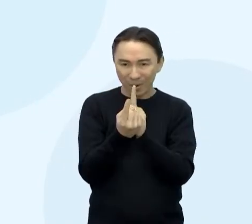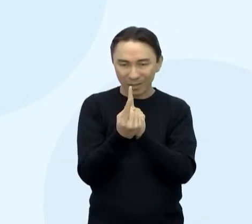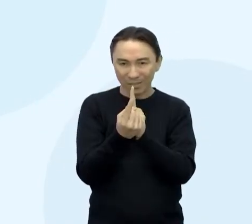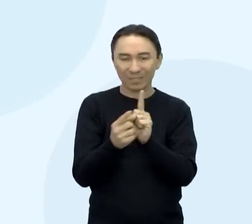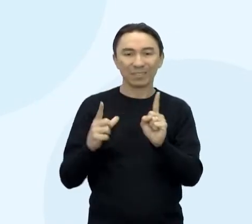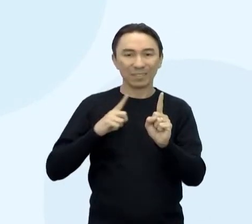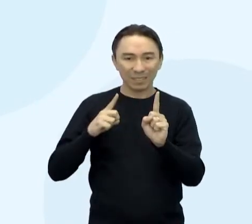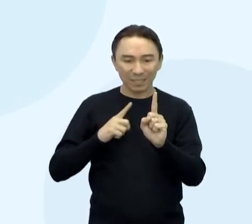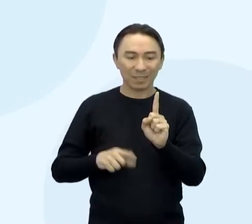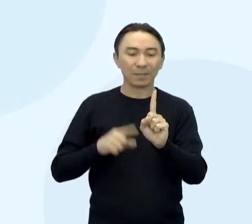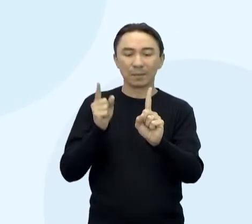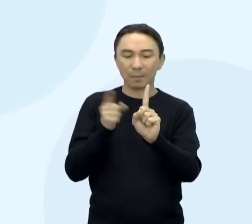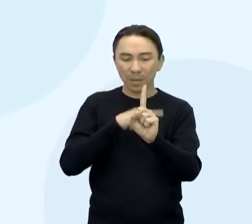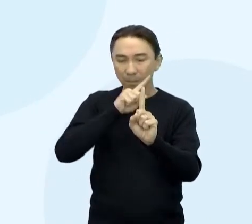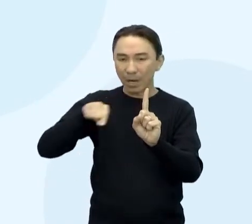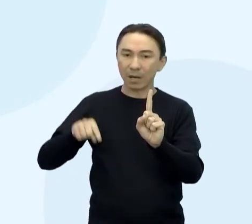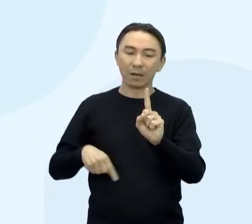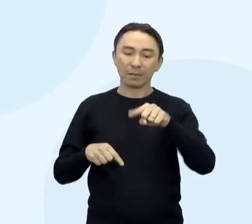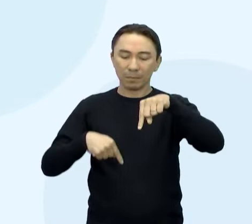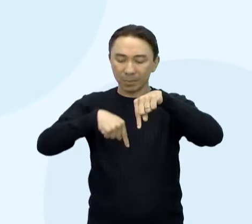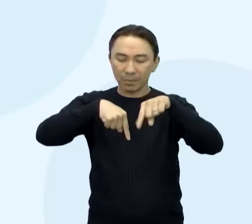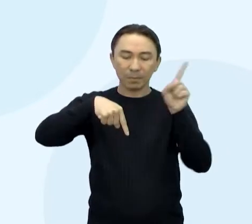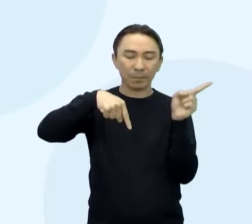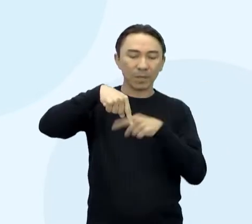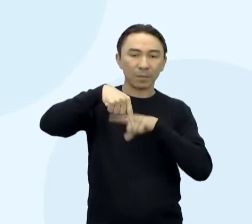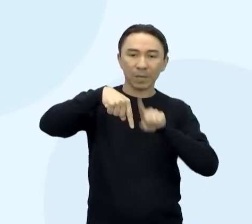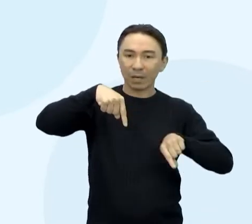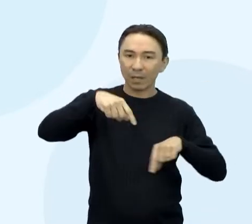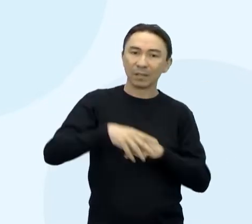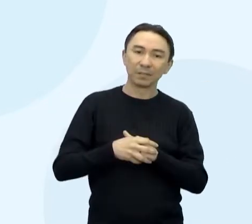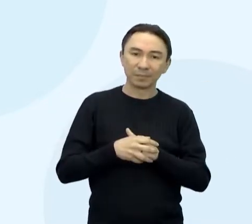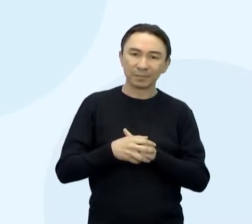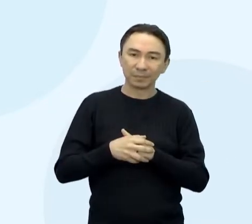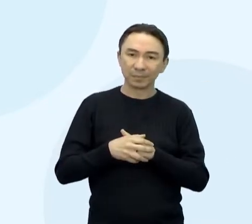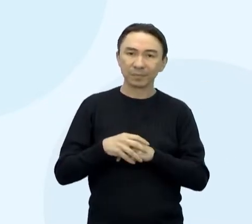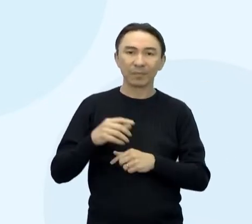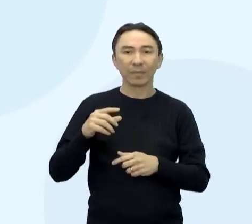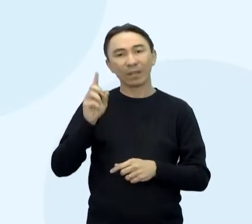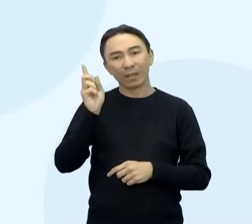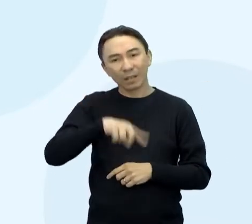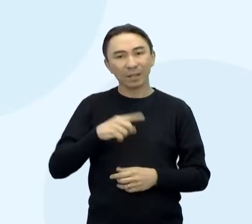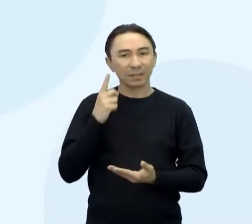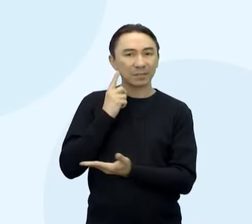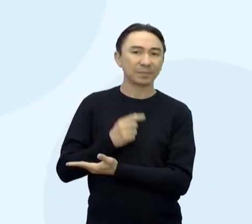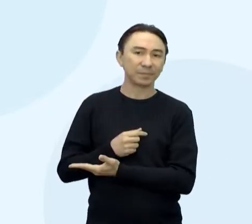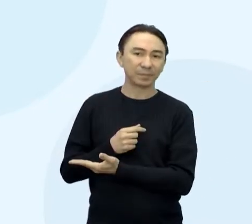estudante representada aqui, essa personagem está aqui dentro, está em